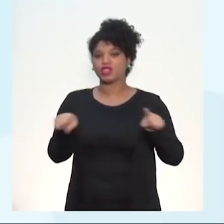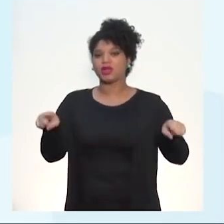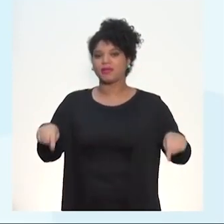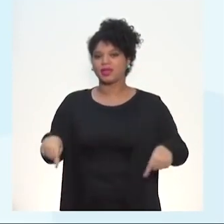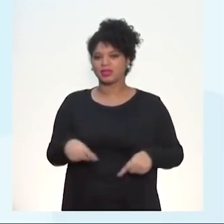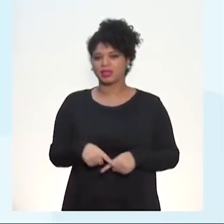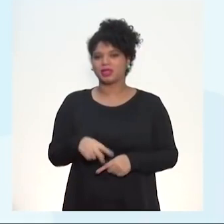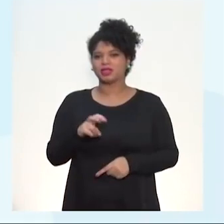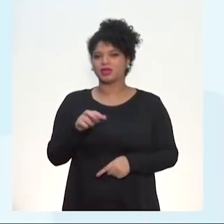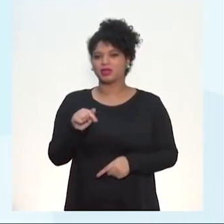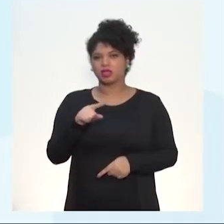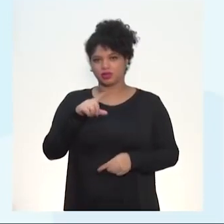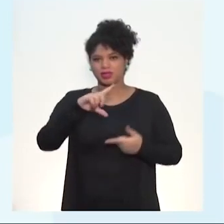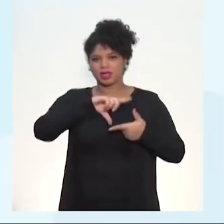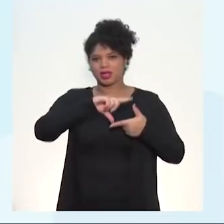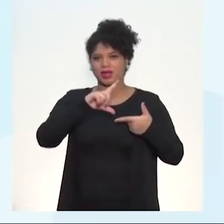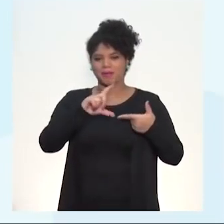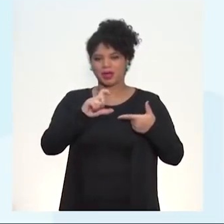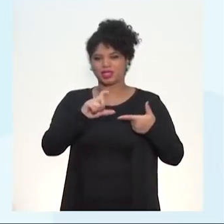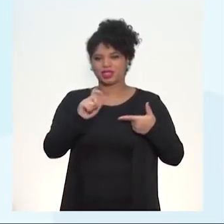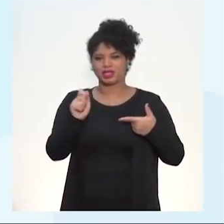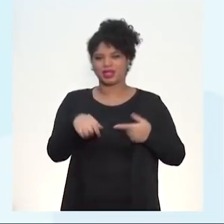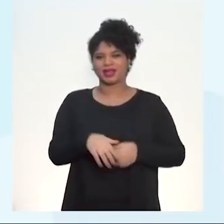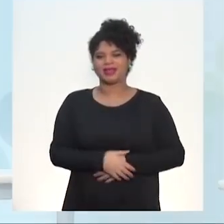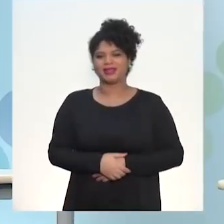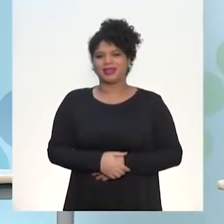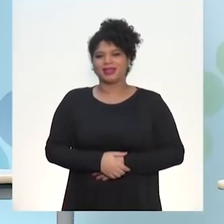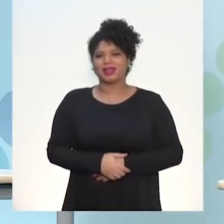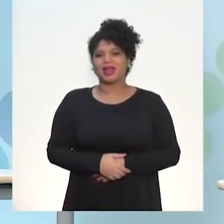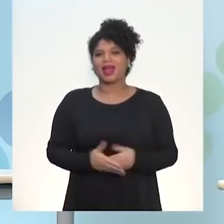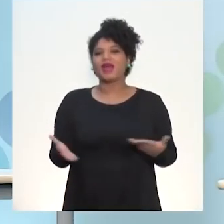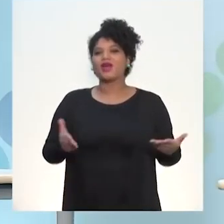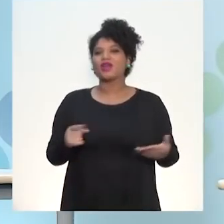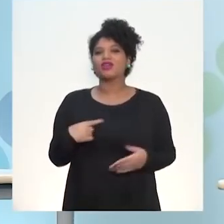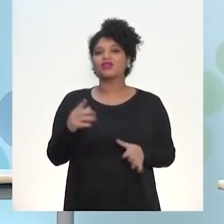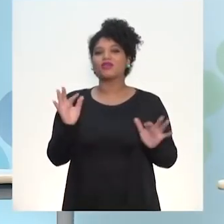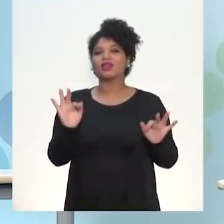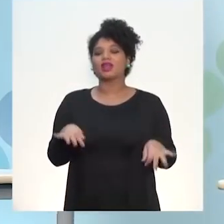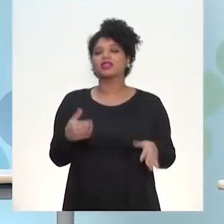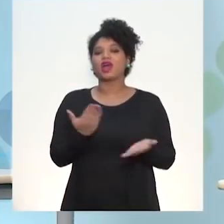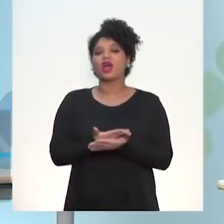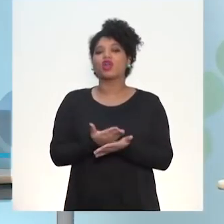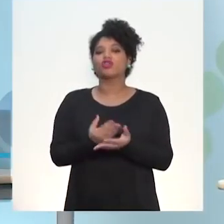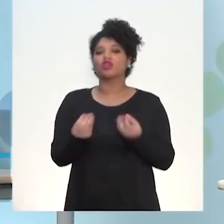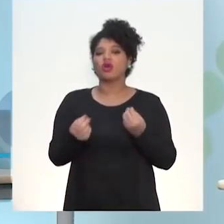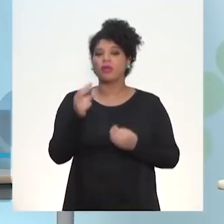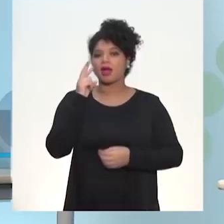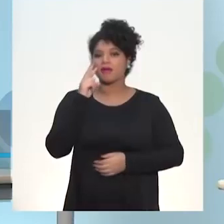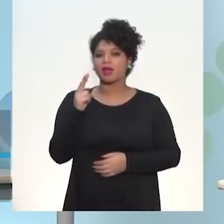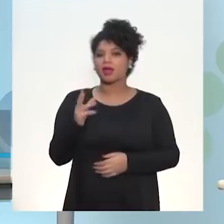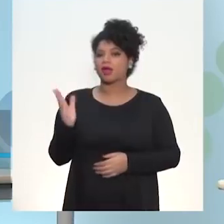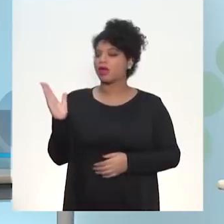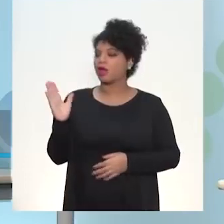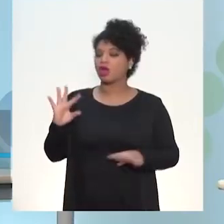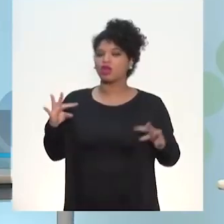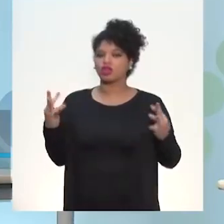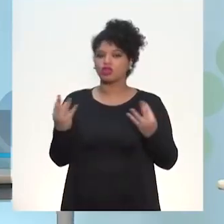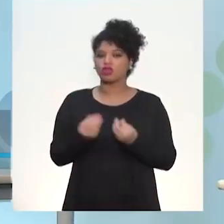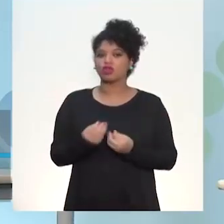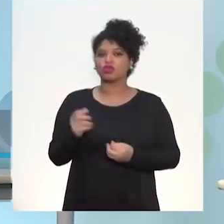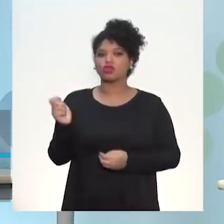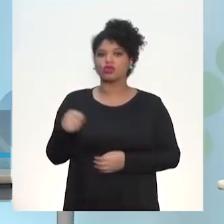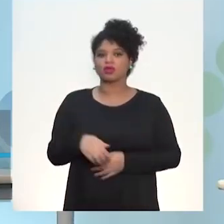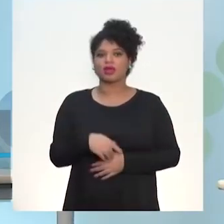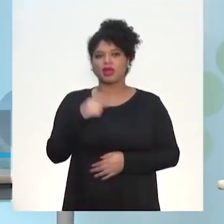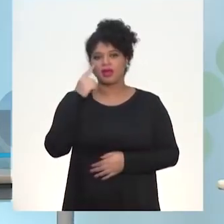57,6. Aqui só se alguém quiser tirar, tá bom? Foi muito rápido. Muito bem. Porque agora a gente vai finalizar a aula. Como? Olhando para a piscina como um todo, certo? Então, olha